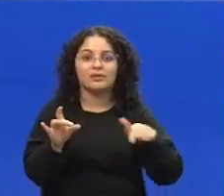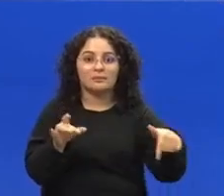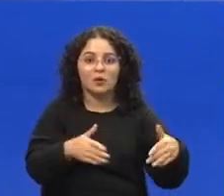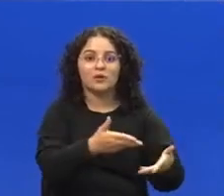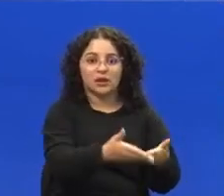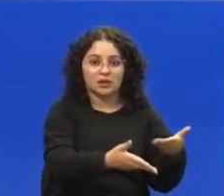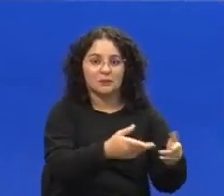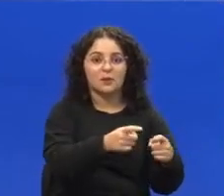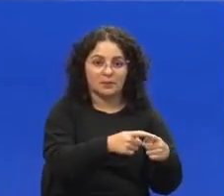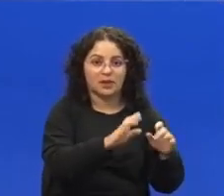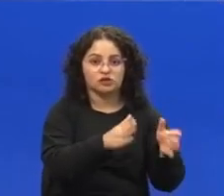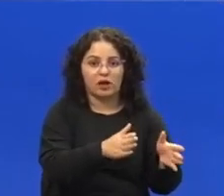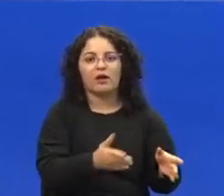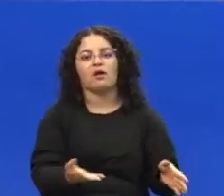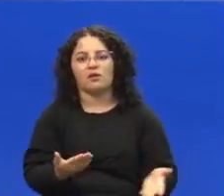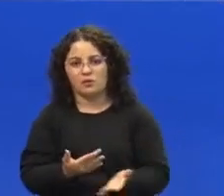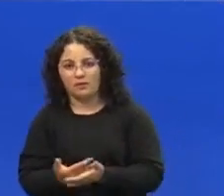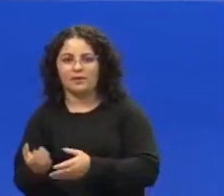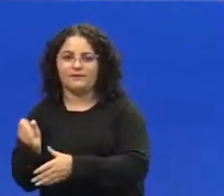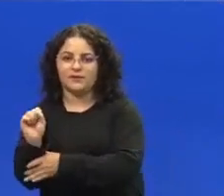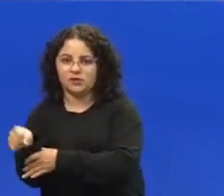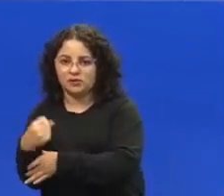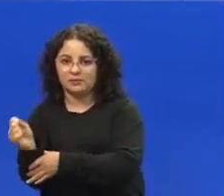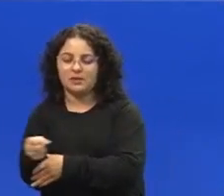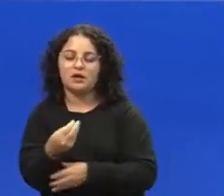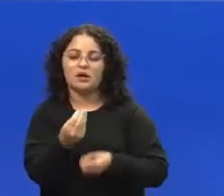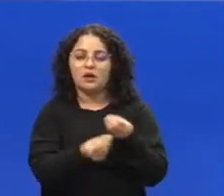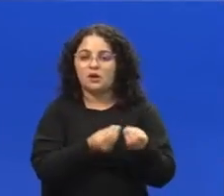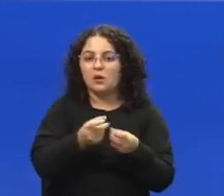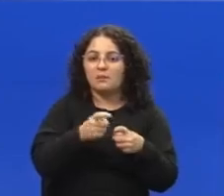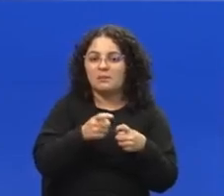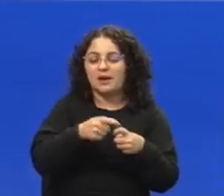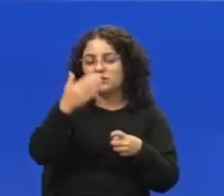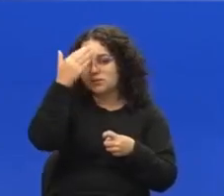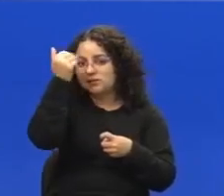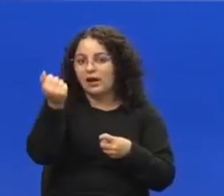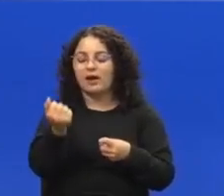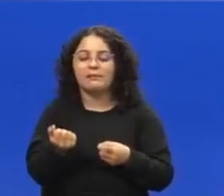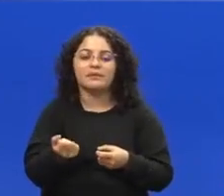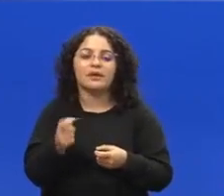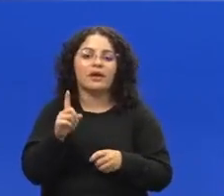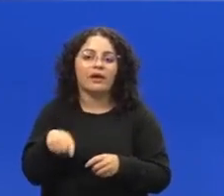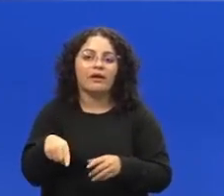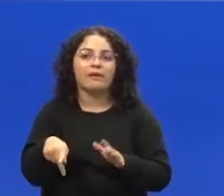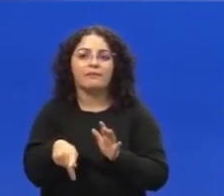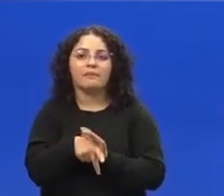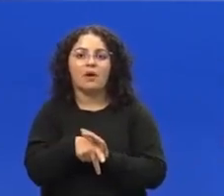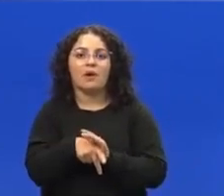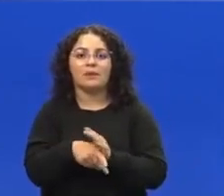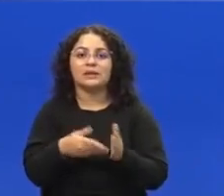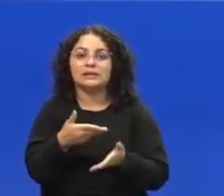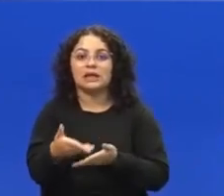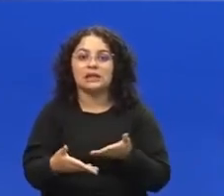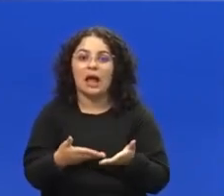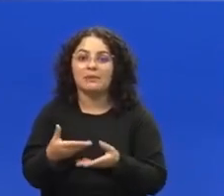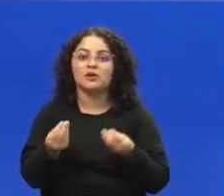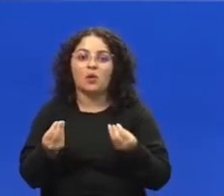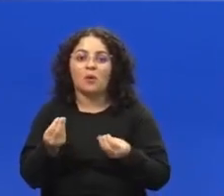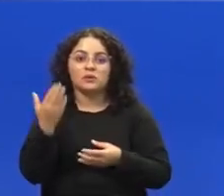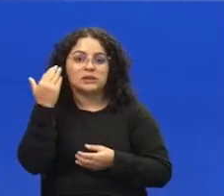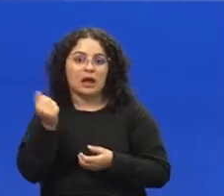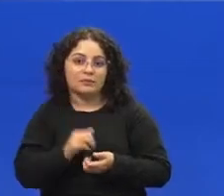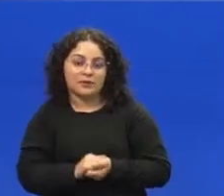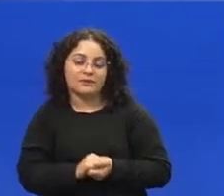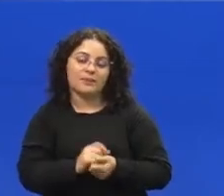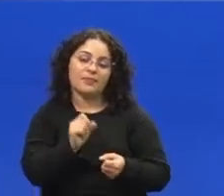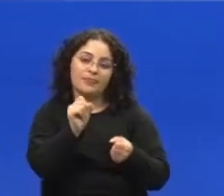médico aplicado. E como o médico decide como que será esse procedimento, este tratamento? Ele é